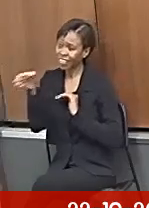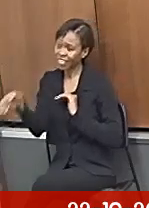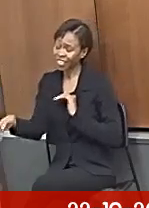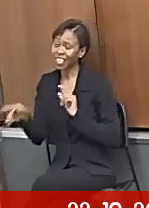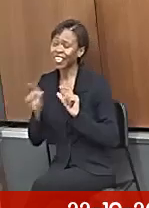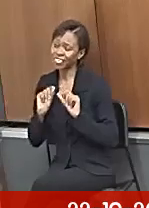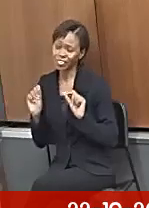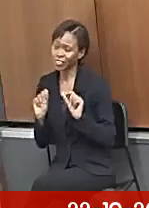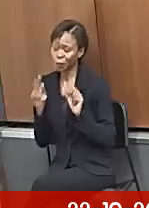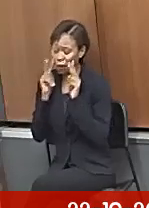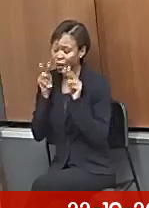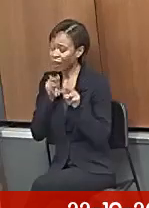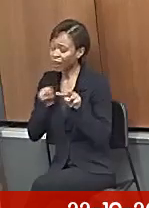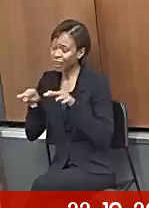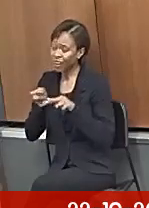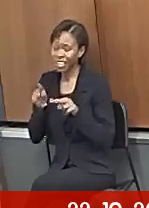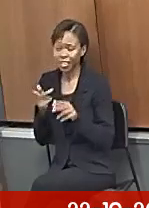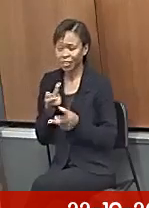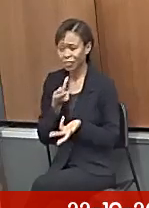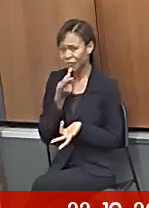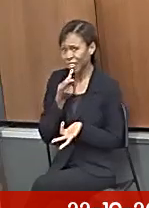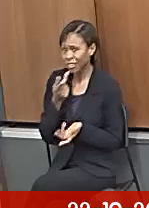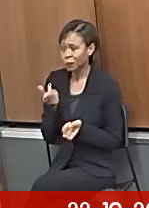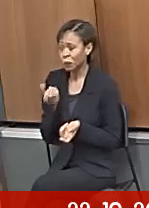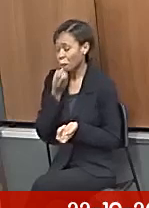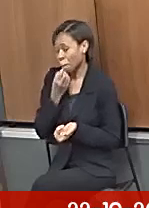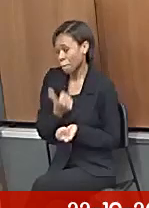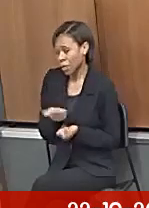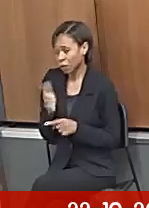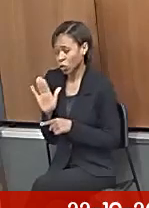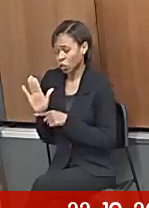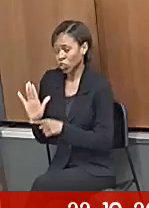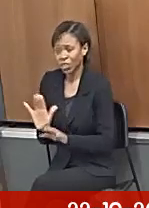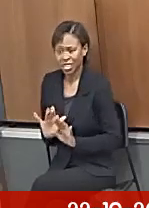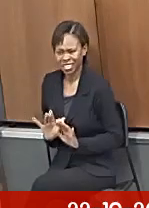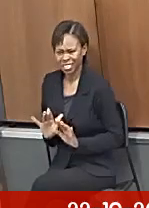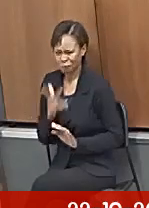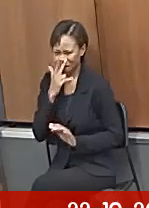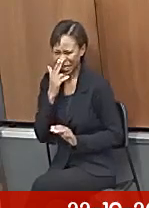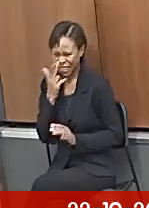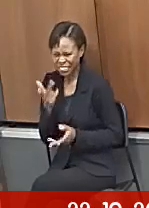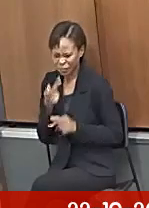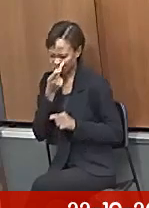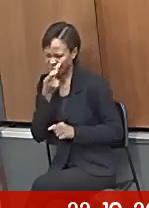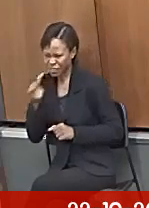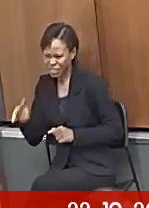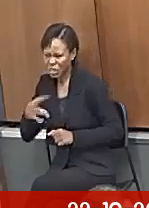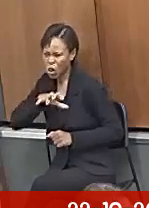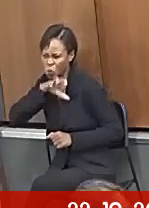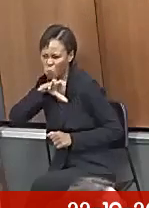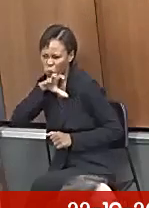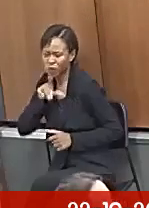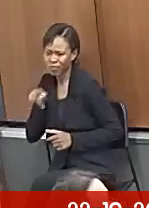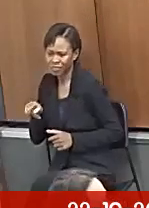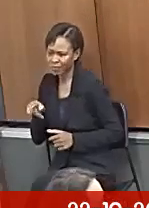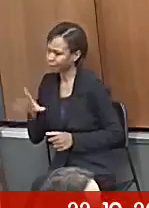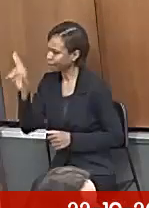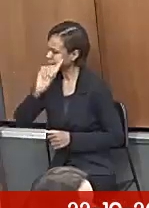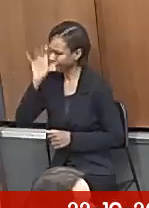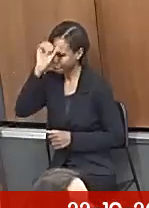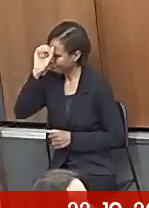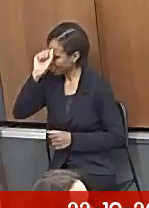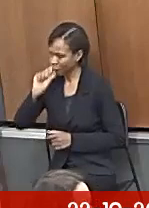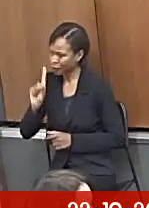consciências de que está fazendo bem, promovendo algumas horas junto, como quem visita um zoológico. Não se aprende empatia e respeito com